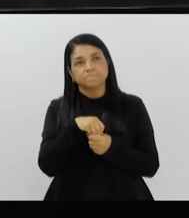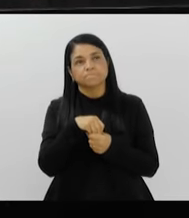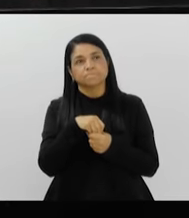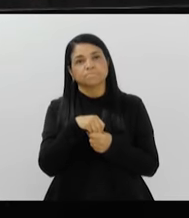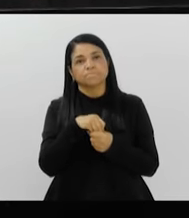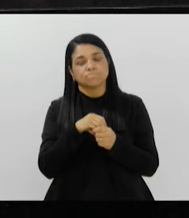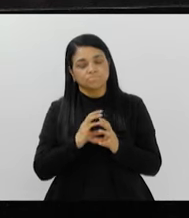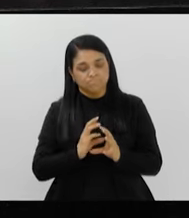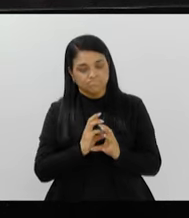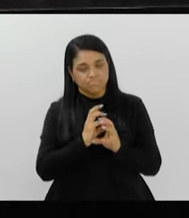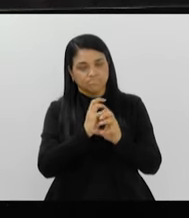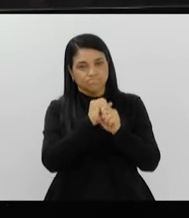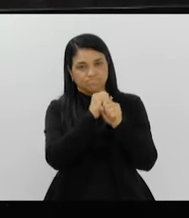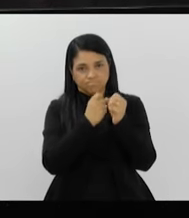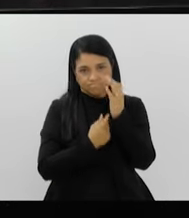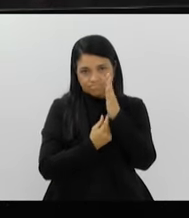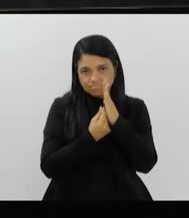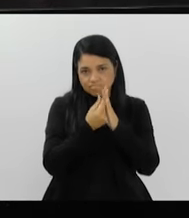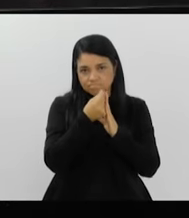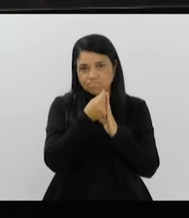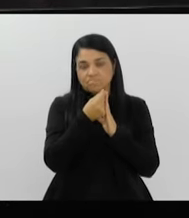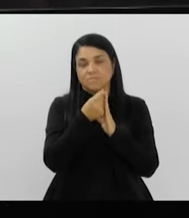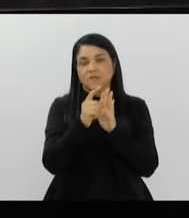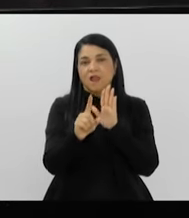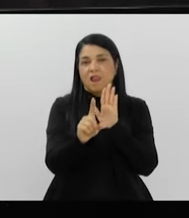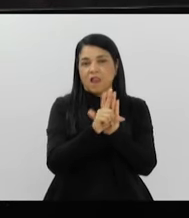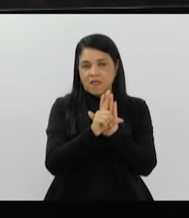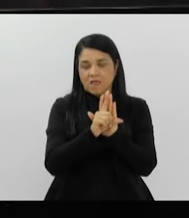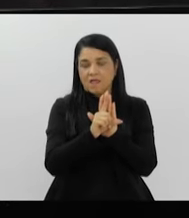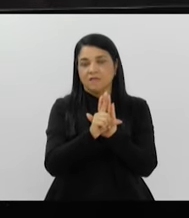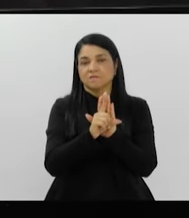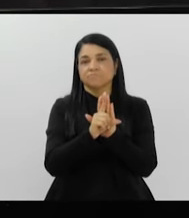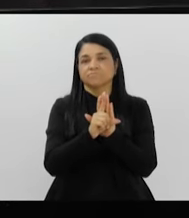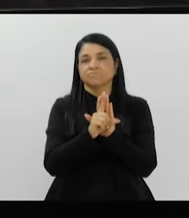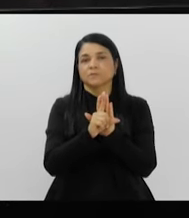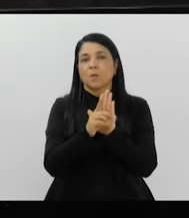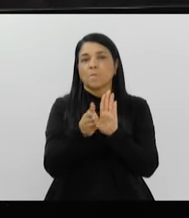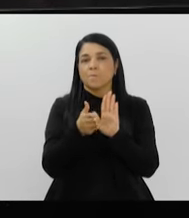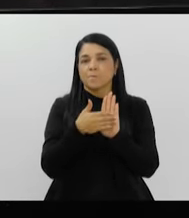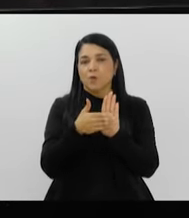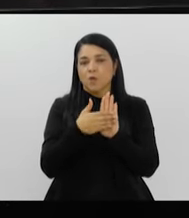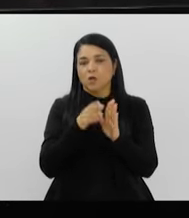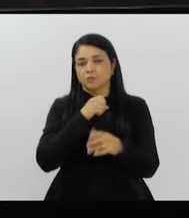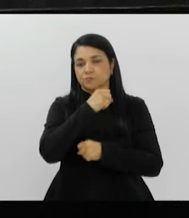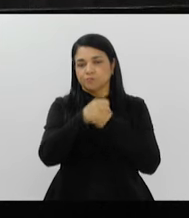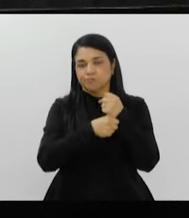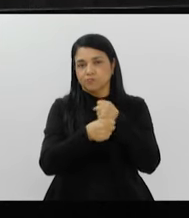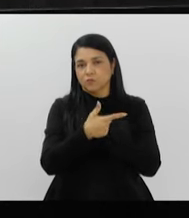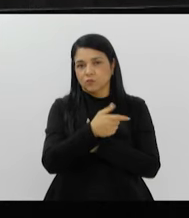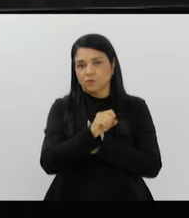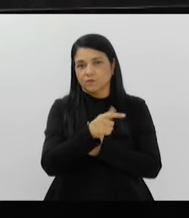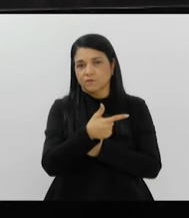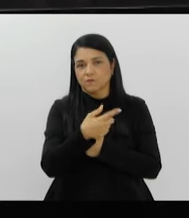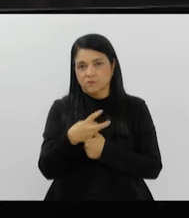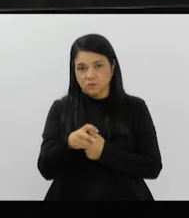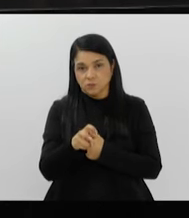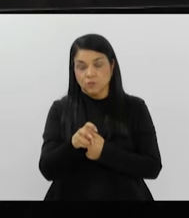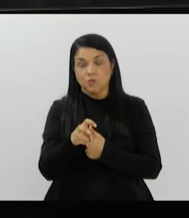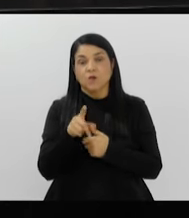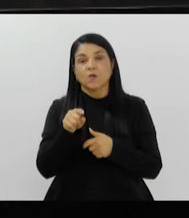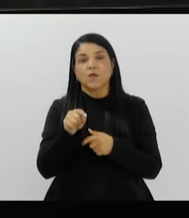dos números orçamentários, dentro da lei orçamentária que está proposta aí para o próximo período, é o tema